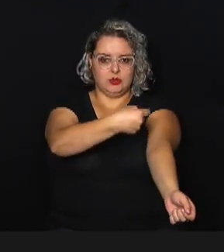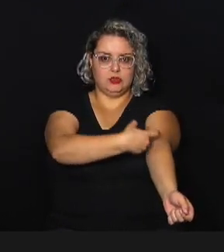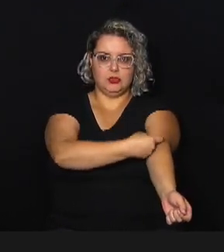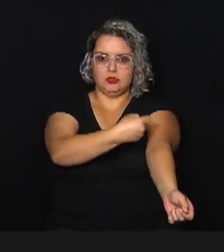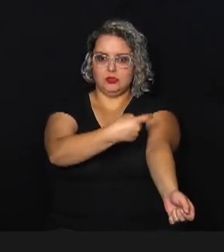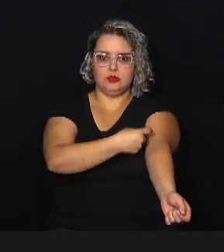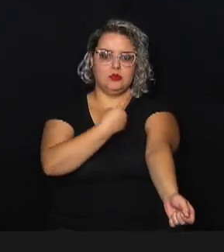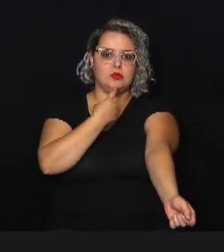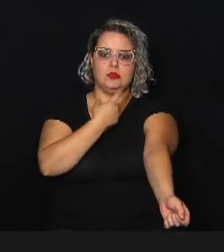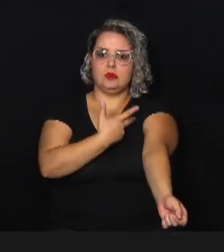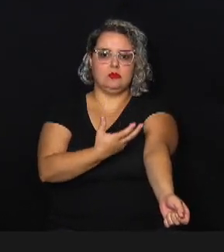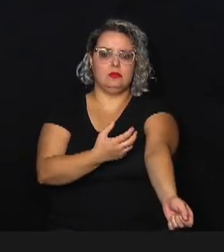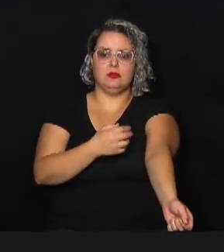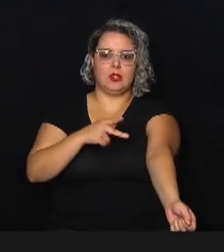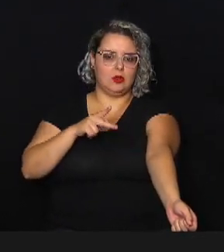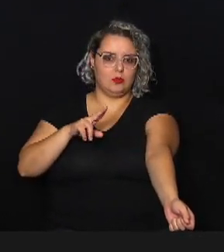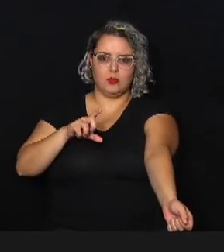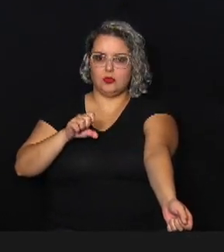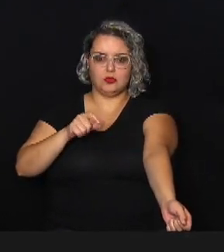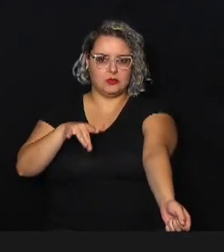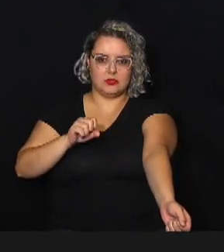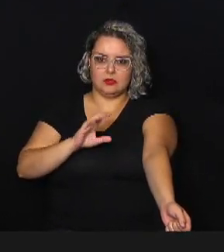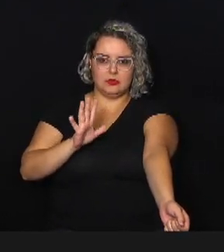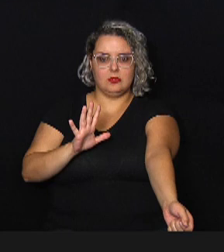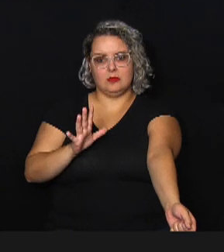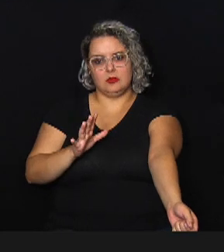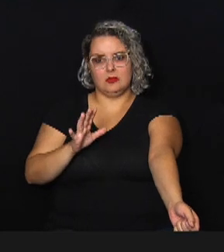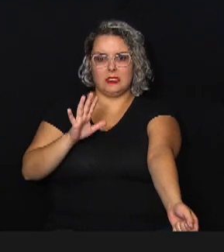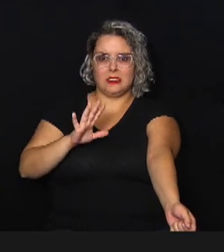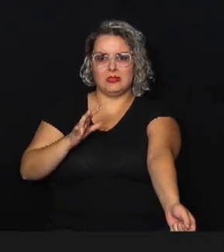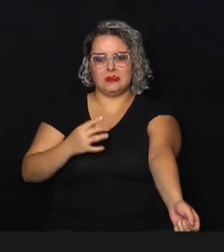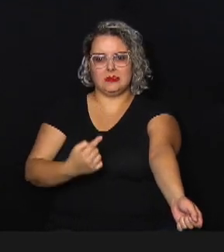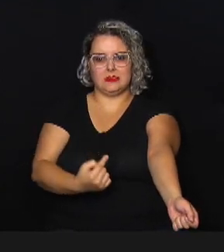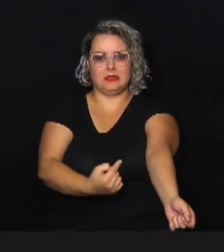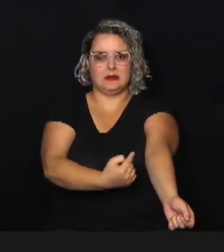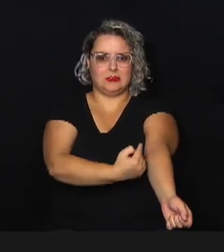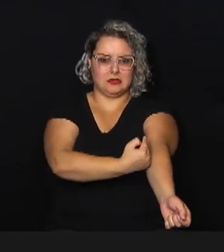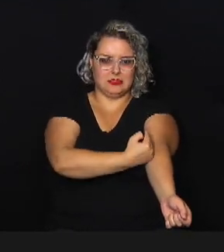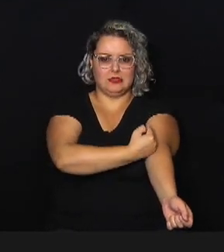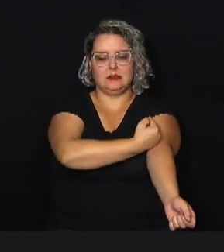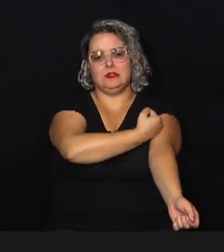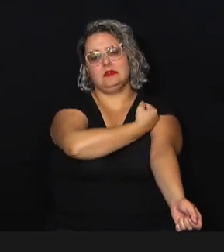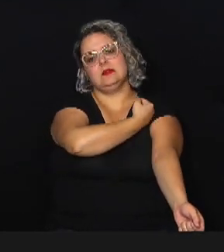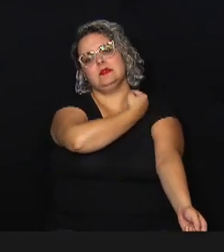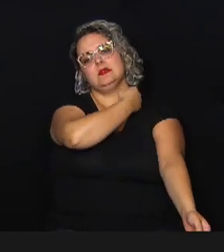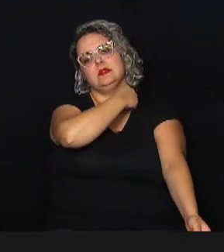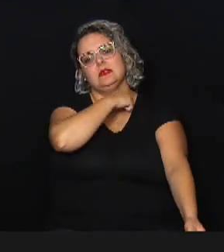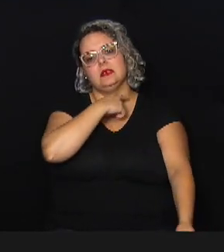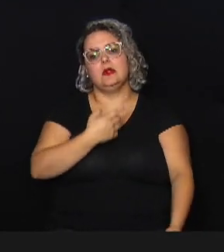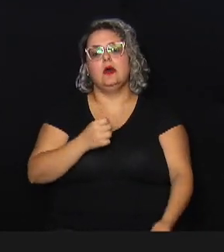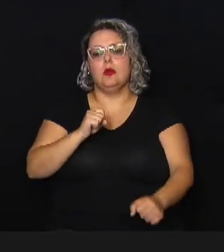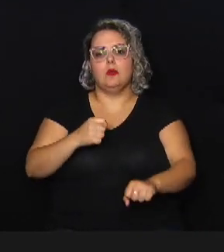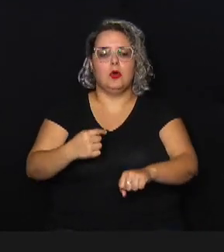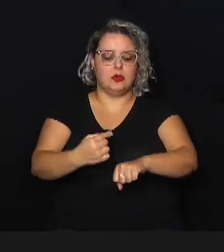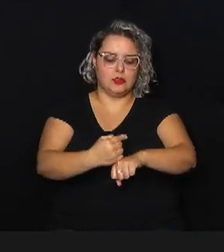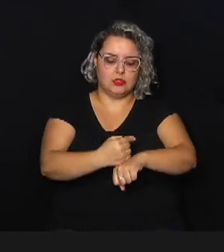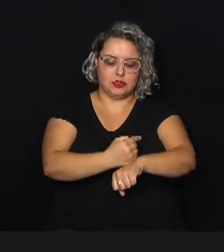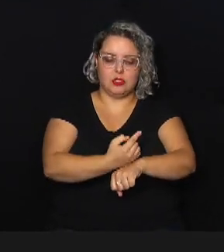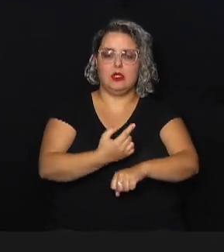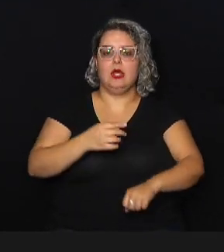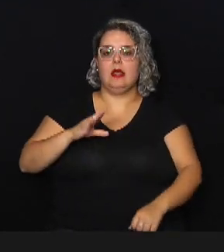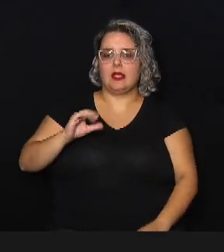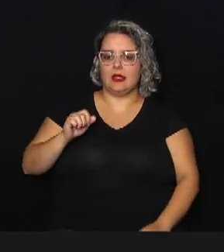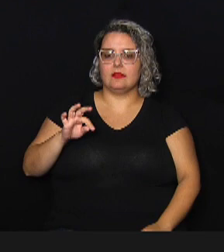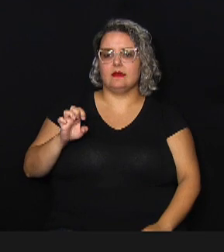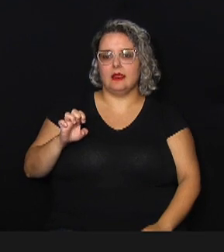tem punção, nada disso. Às vezes precisa passar um catéter central, mas pode ser até da veia periférica mesmo. Essa máquina,